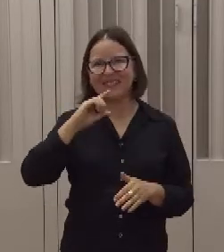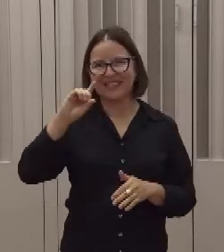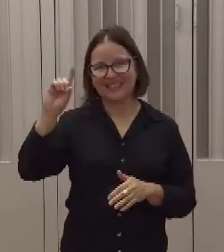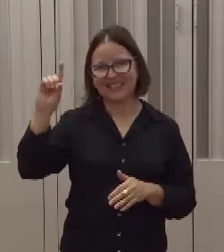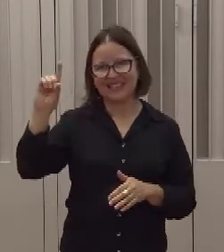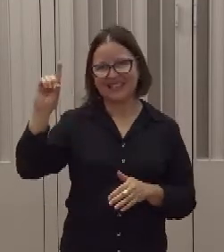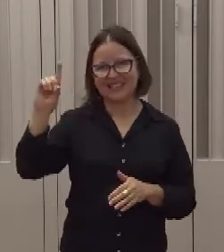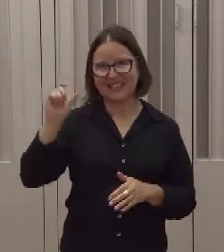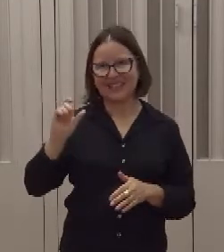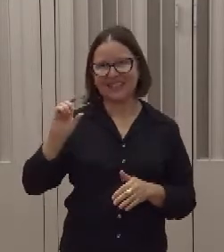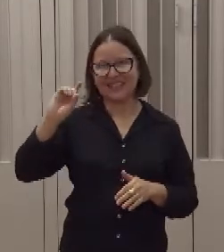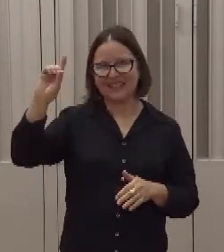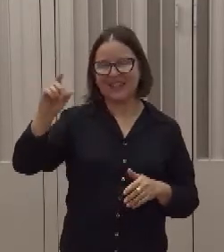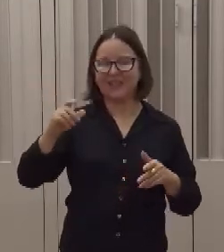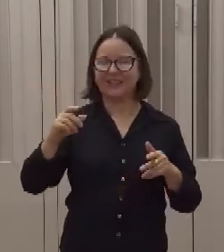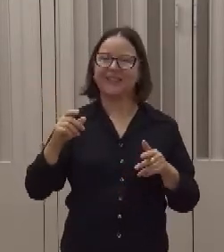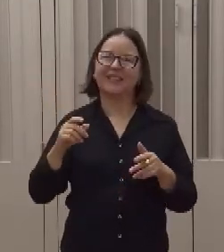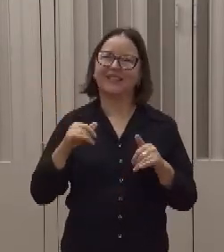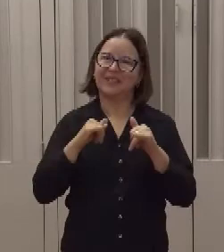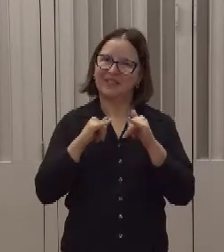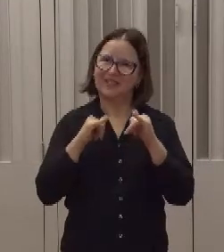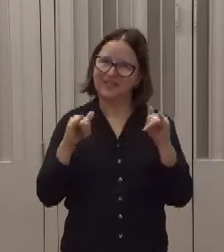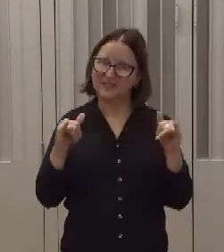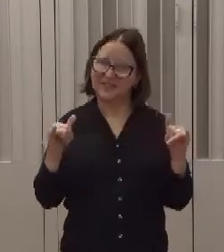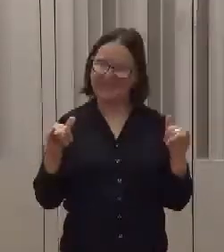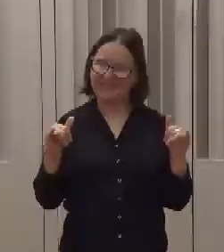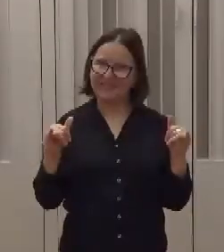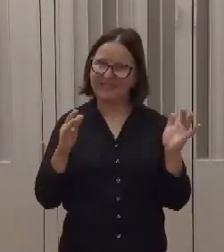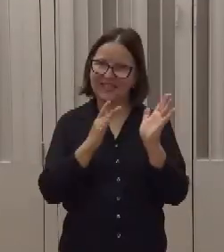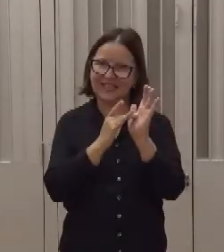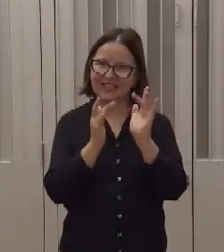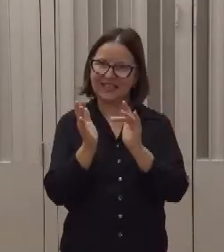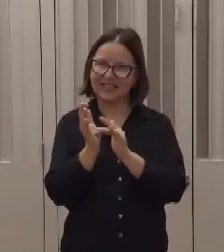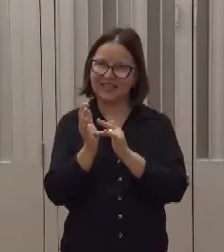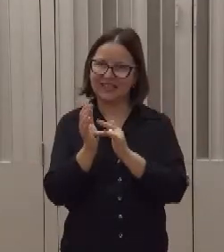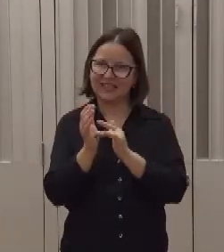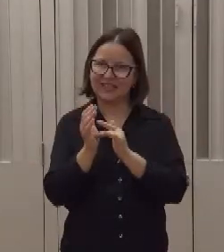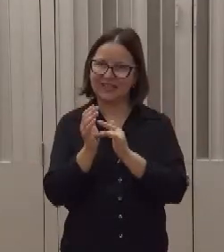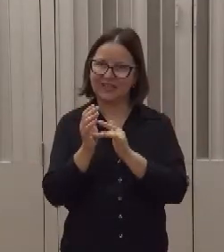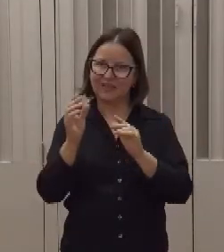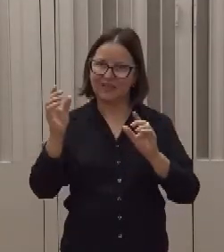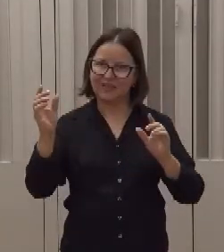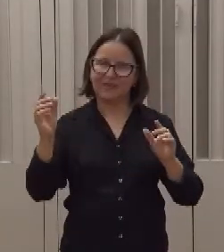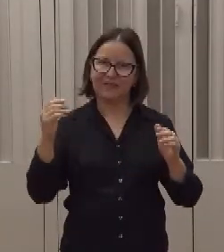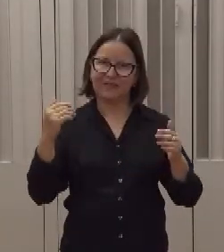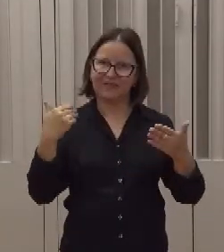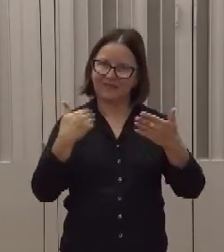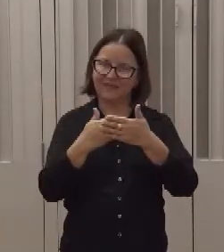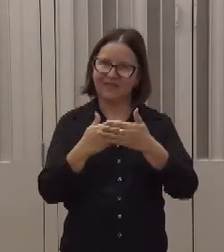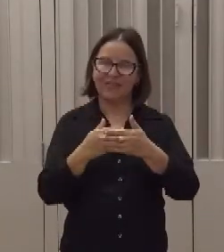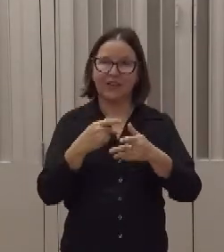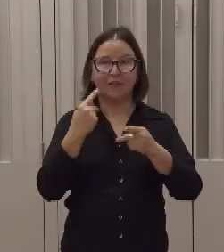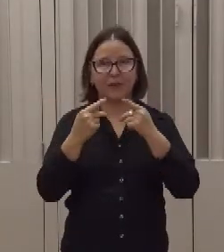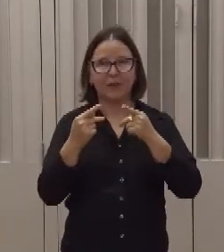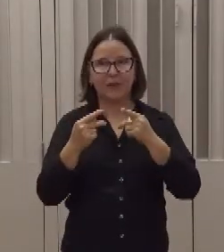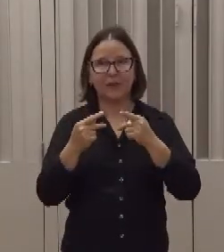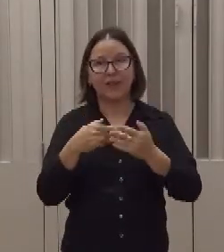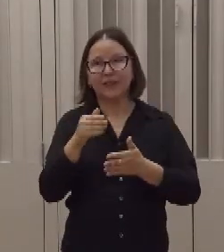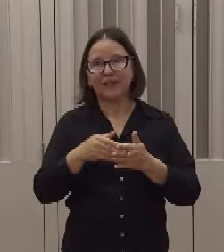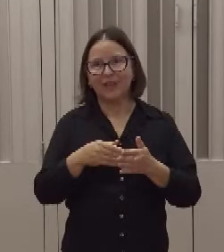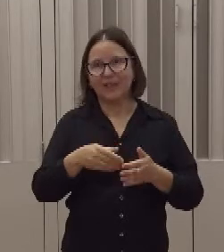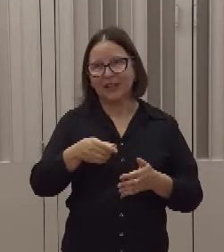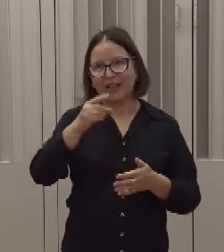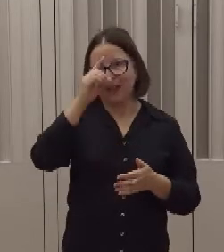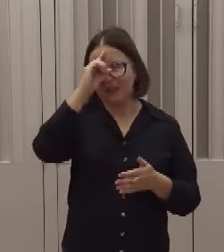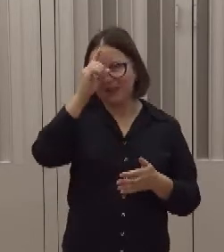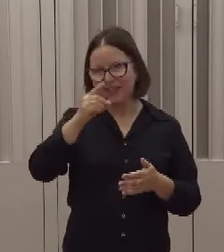a palavra de Deus vai dizer o seguinte: Jesus, aproximando-se, falou-lhes, dizendo: toda autoridade me foi dada no